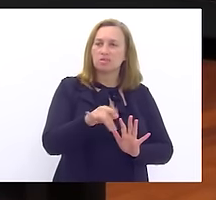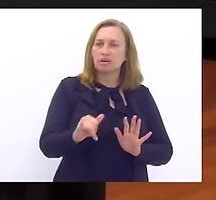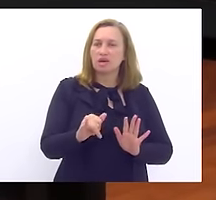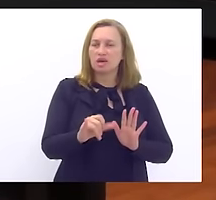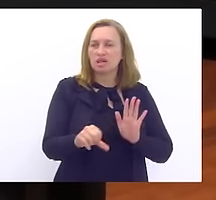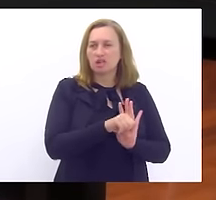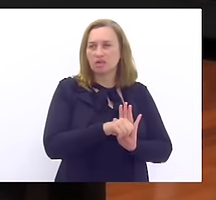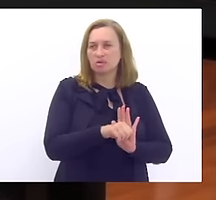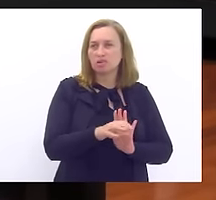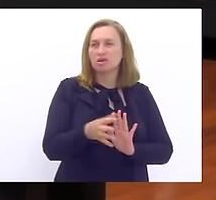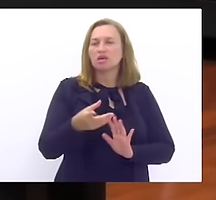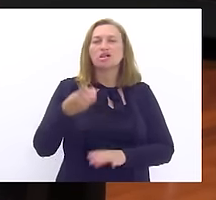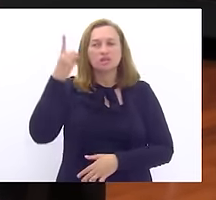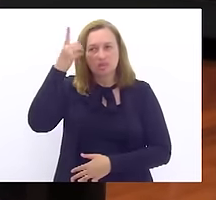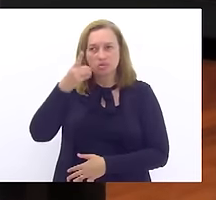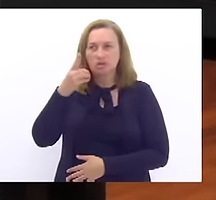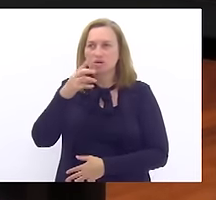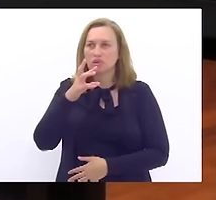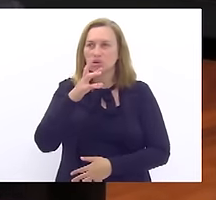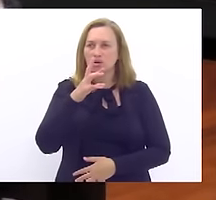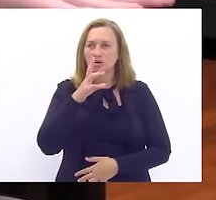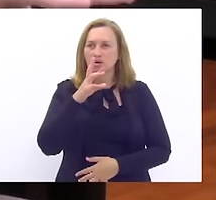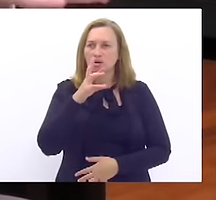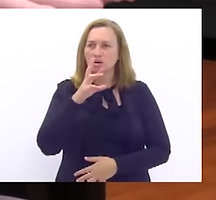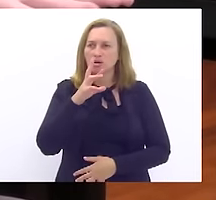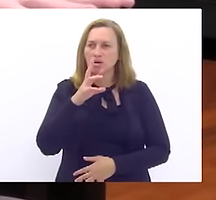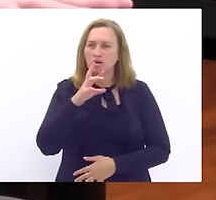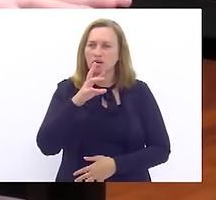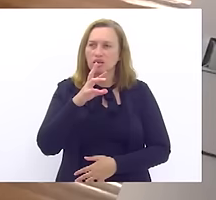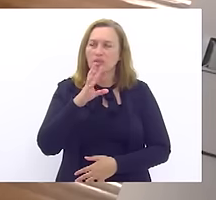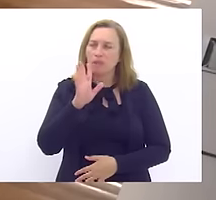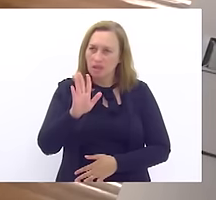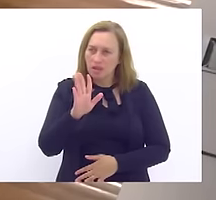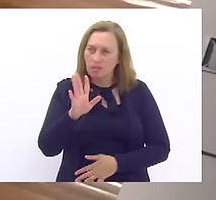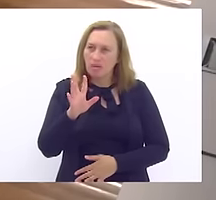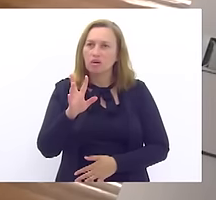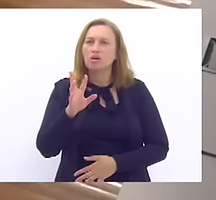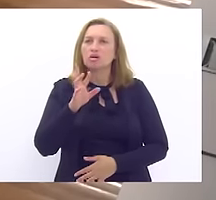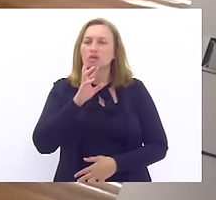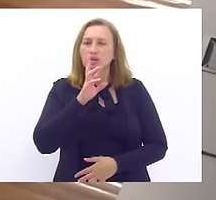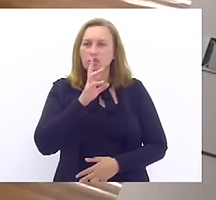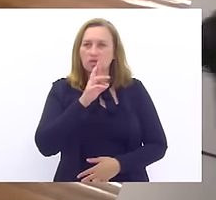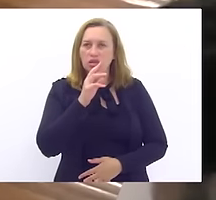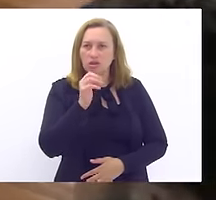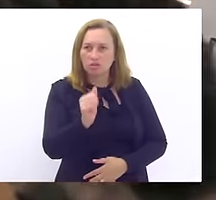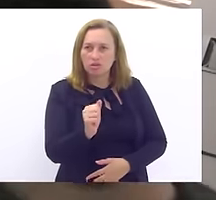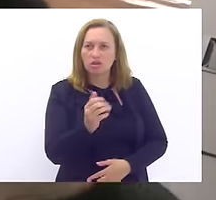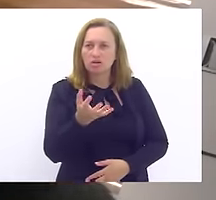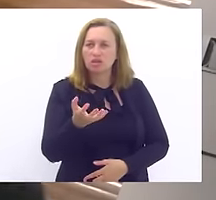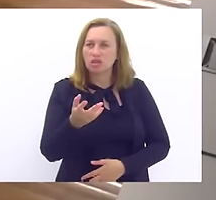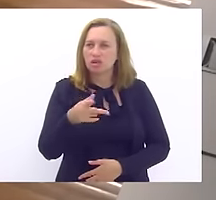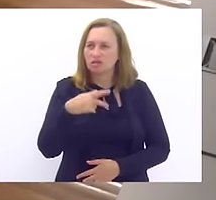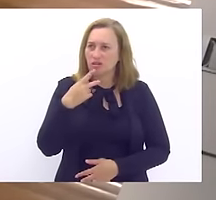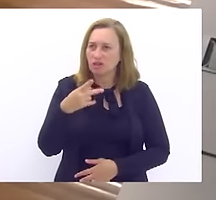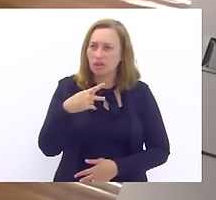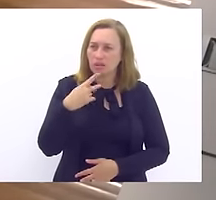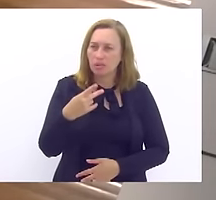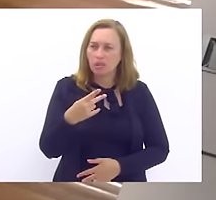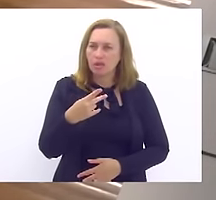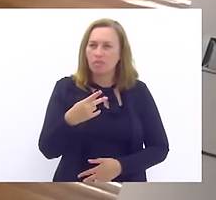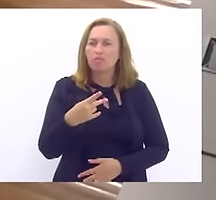queria dirigir Presidente o senhor diz que já tinha finalizado eu quero dirigir ao